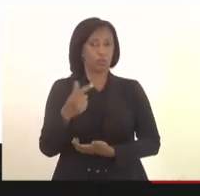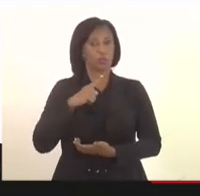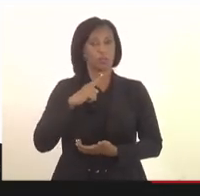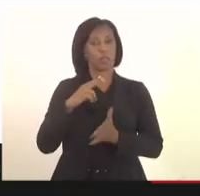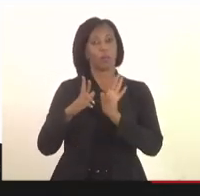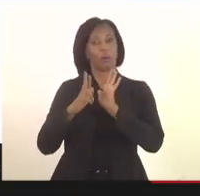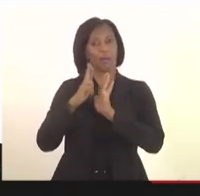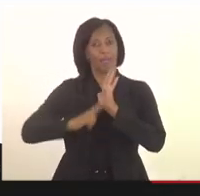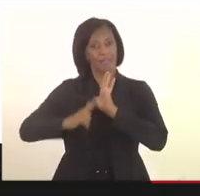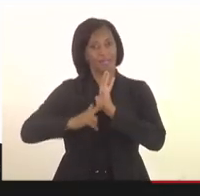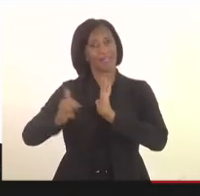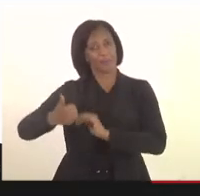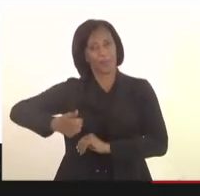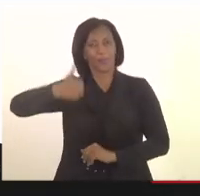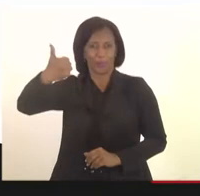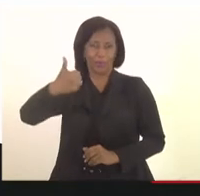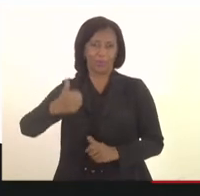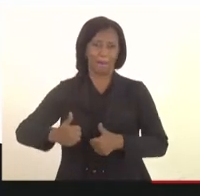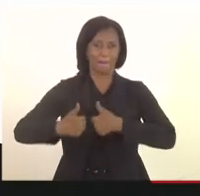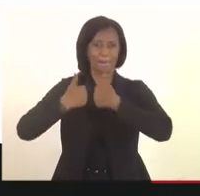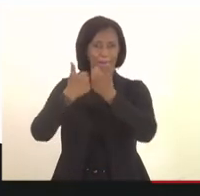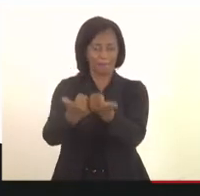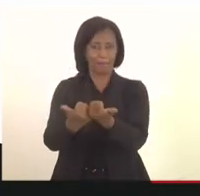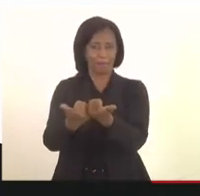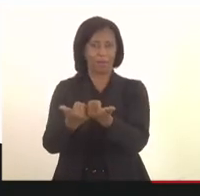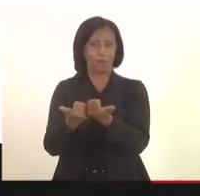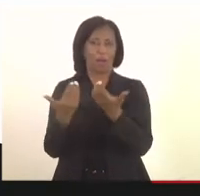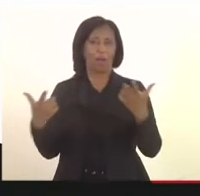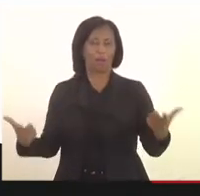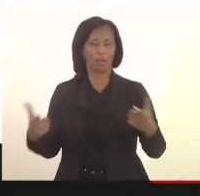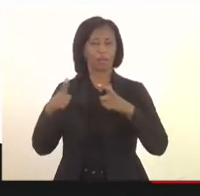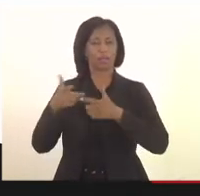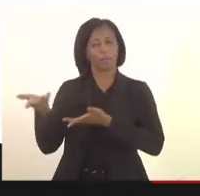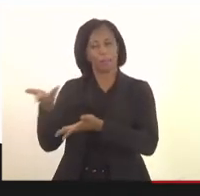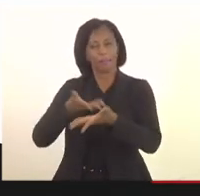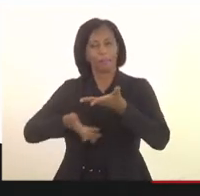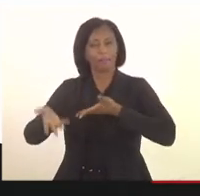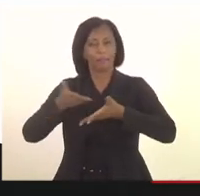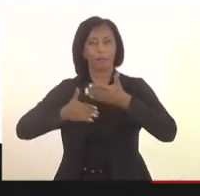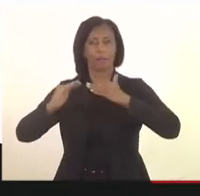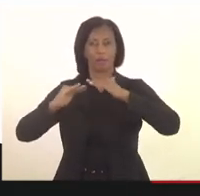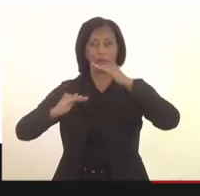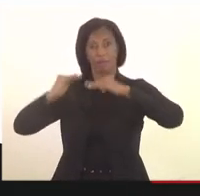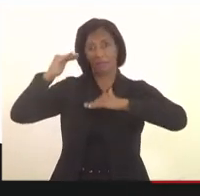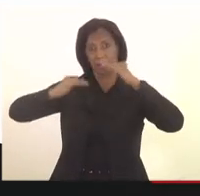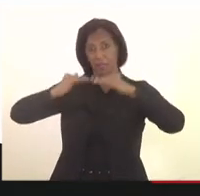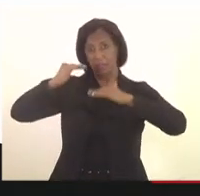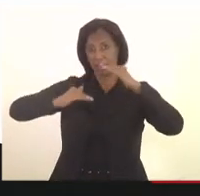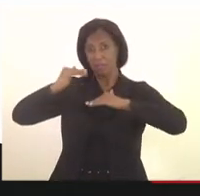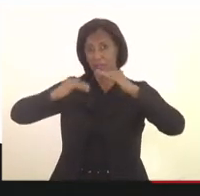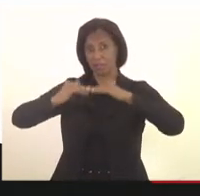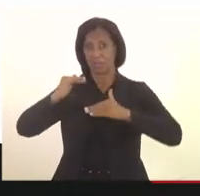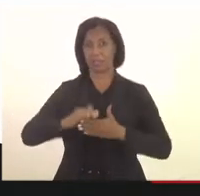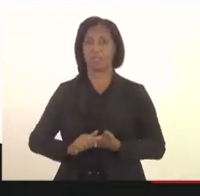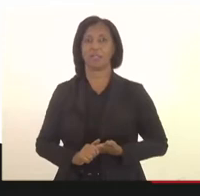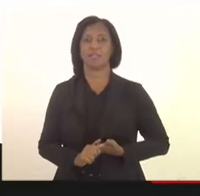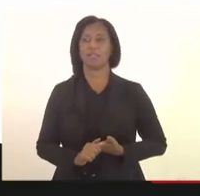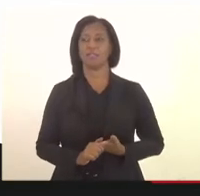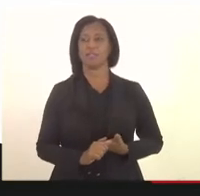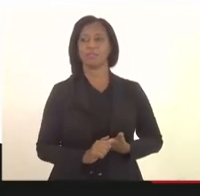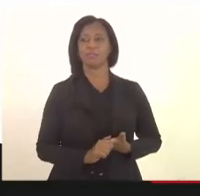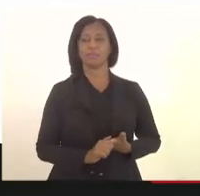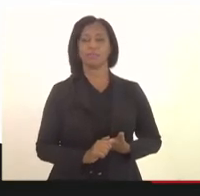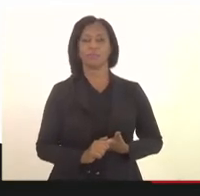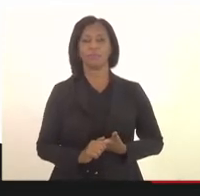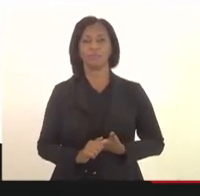líquida positiva. Grande parte dessa influência também foi pela variação cambial, pelo mesmo motivo, tivemos uma